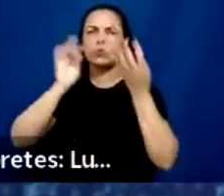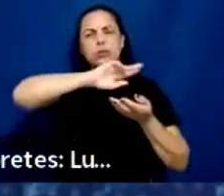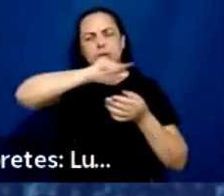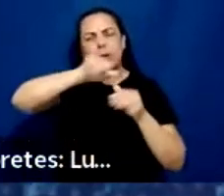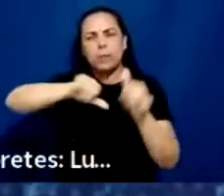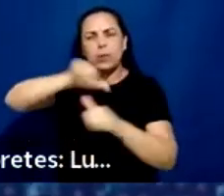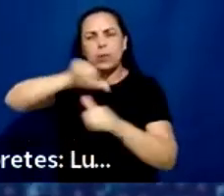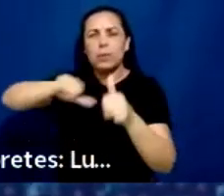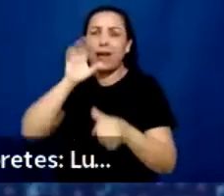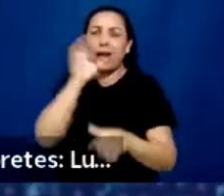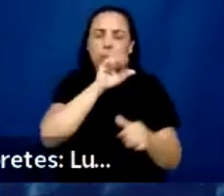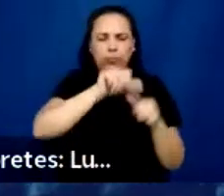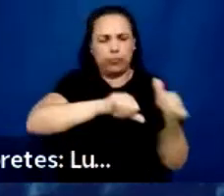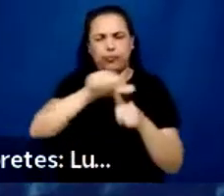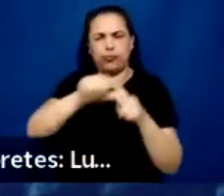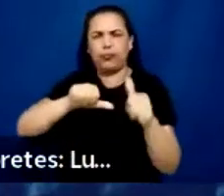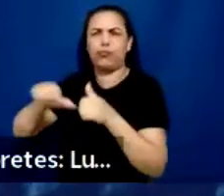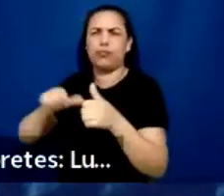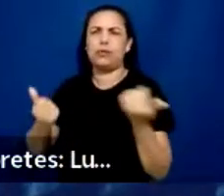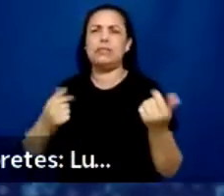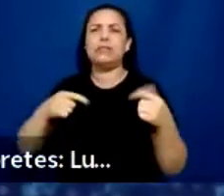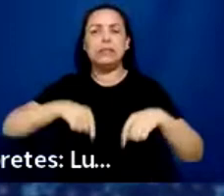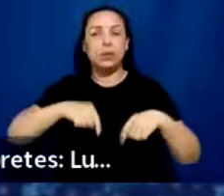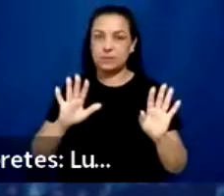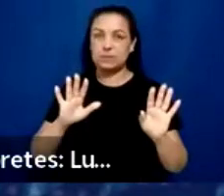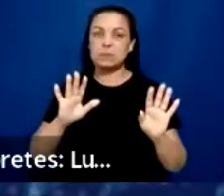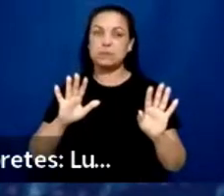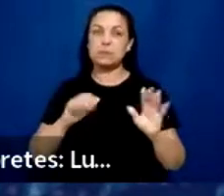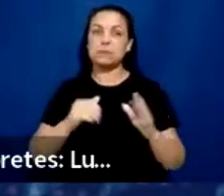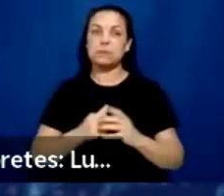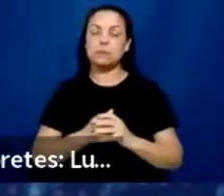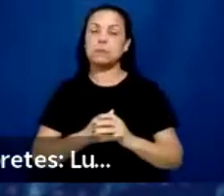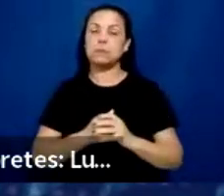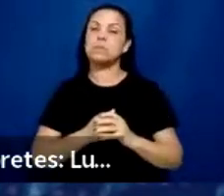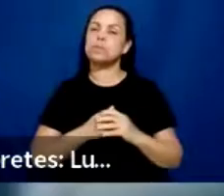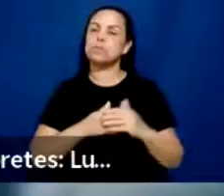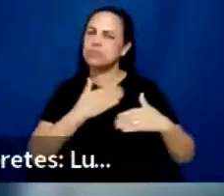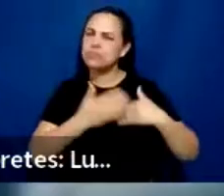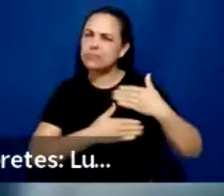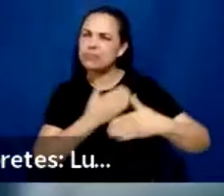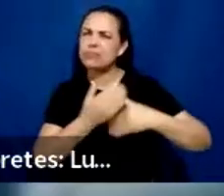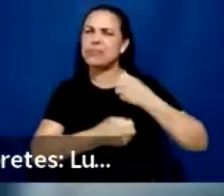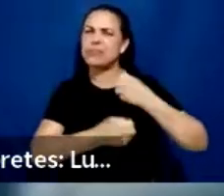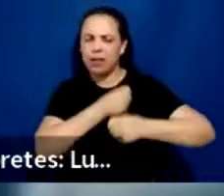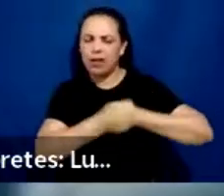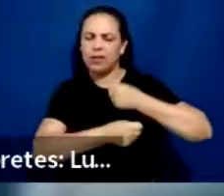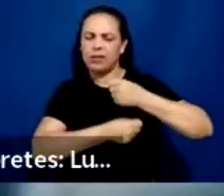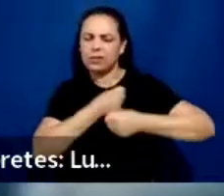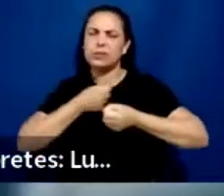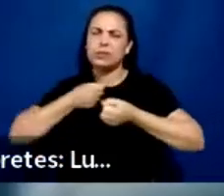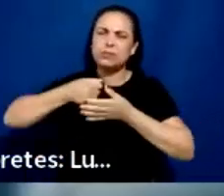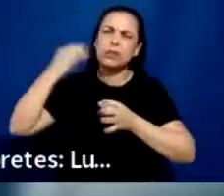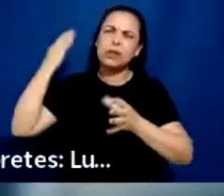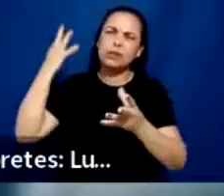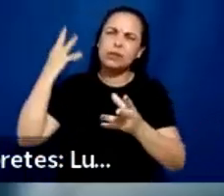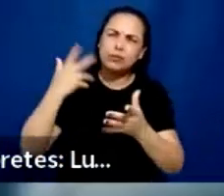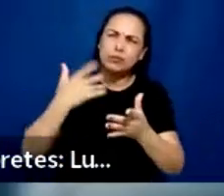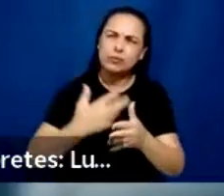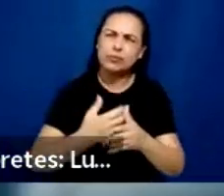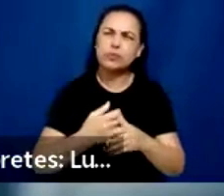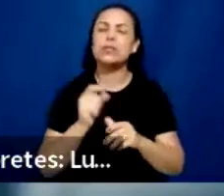longo dos anos trouxeram facilidades e conforto para as pessoas. Mas os hábitos de vida modernos e as consequências dessa